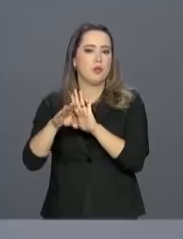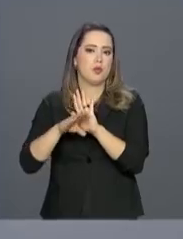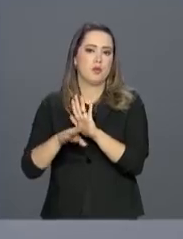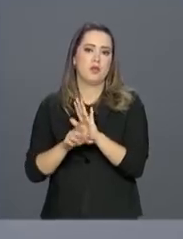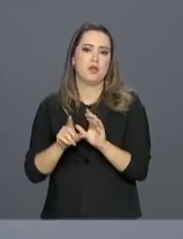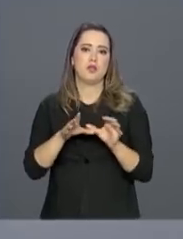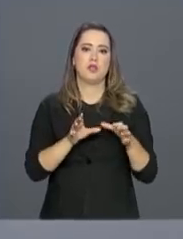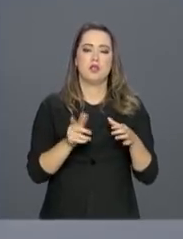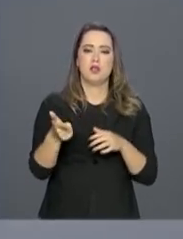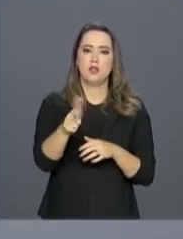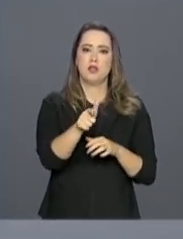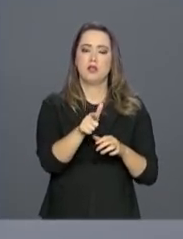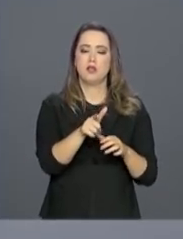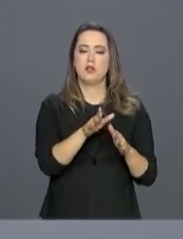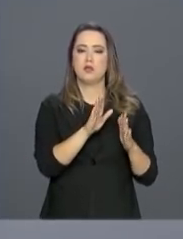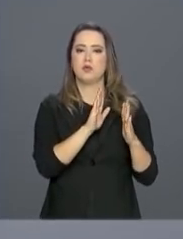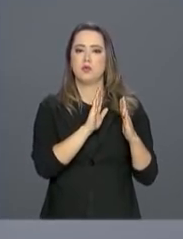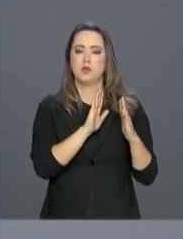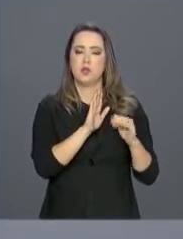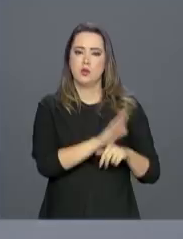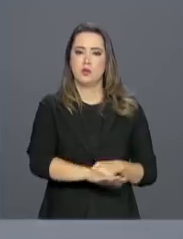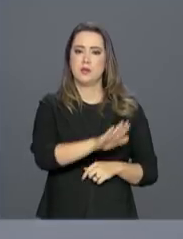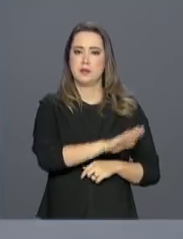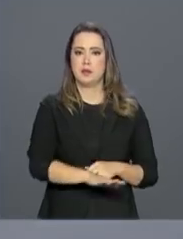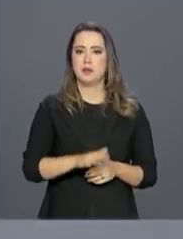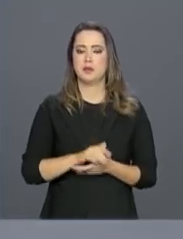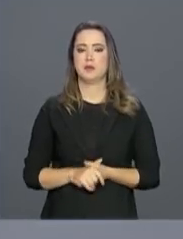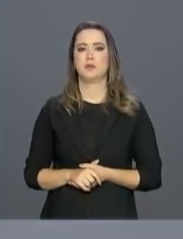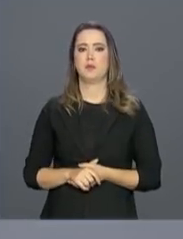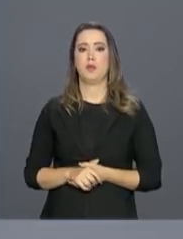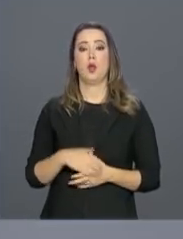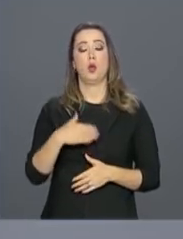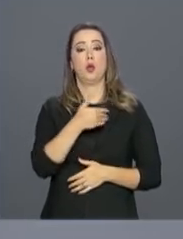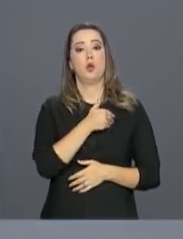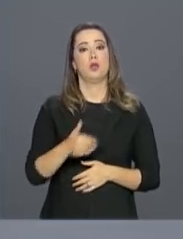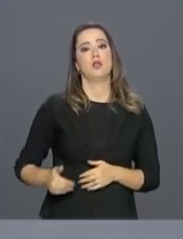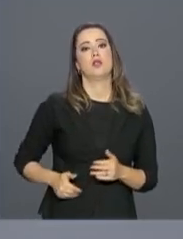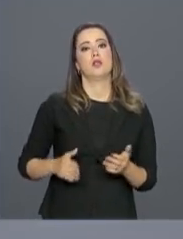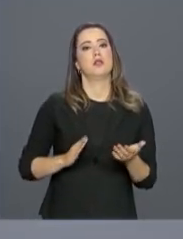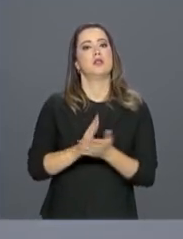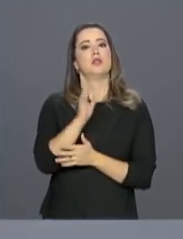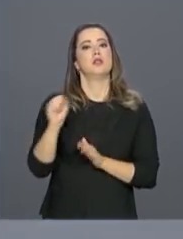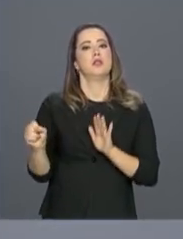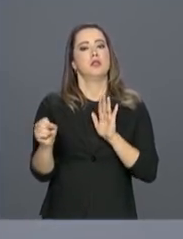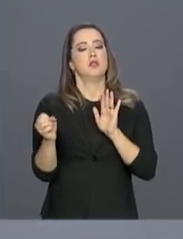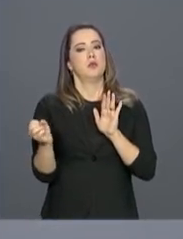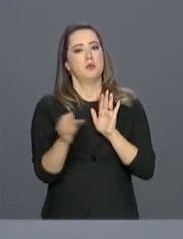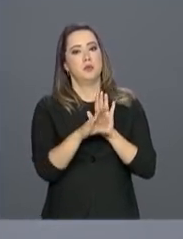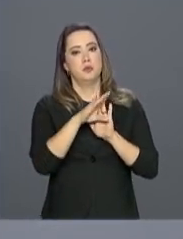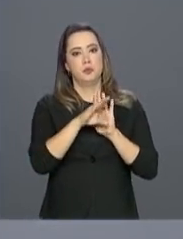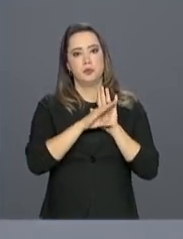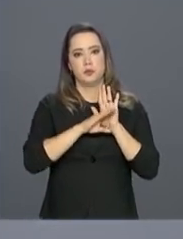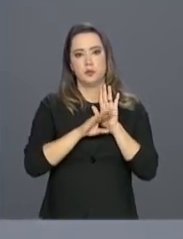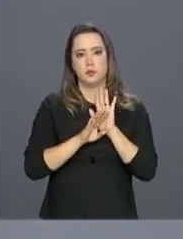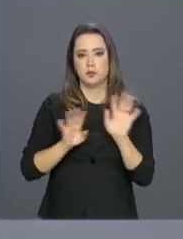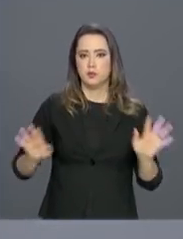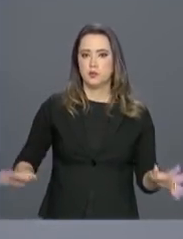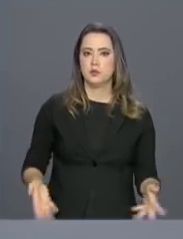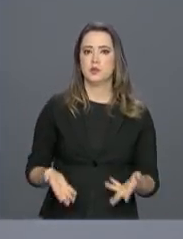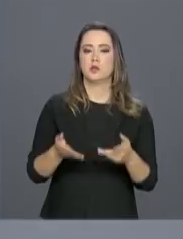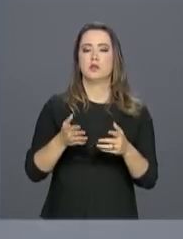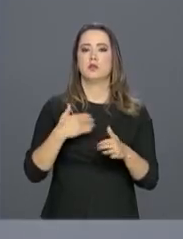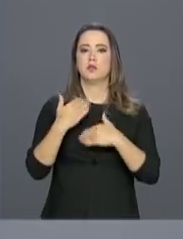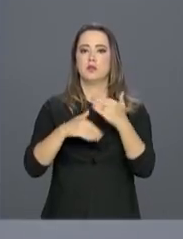dia o governo aprovou novos projetos para alavancar o crescimento do país serão parcerias público privadas para